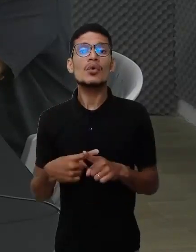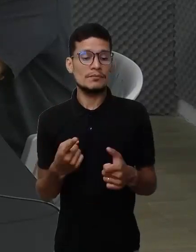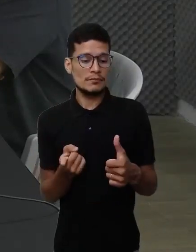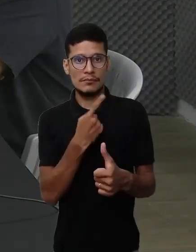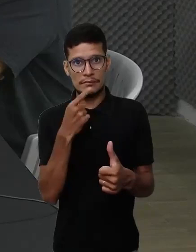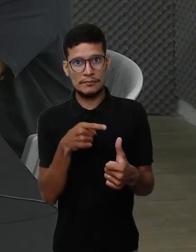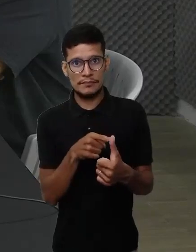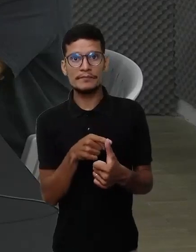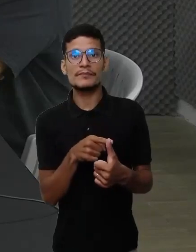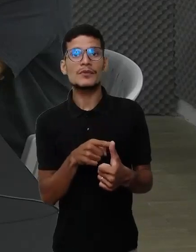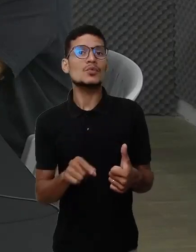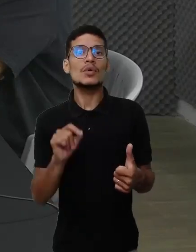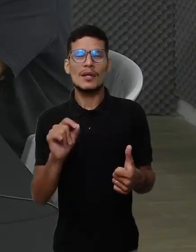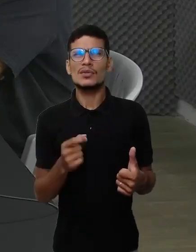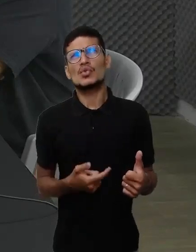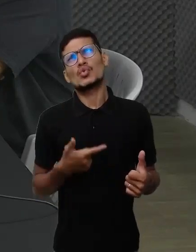diga. Agora, em